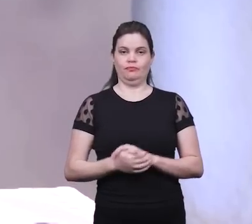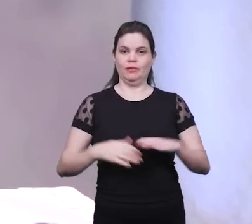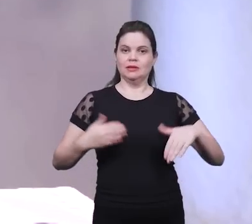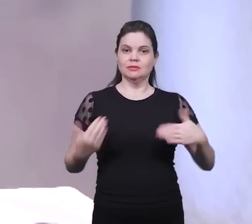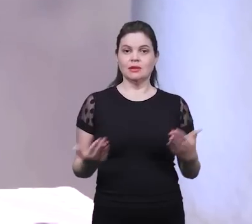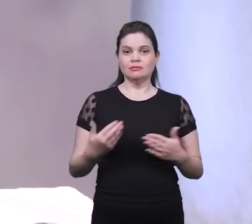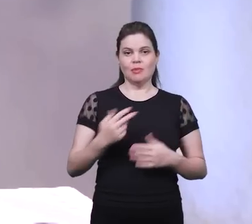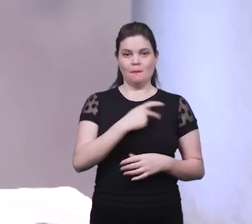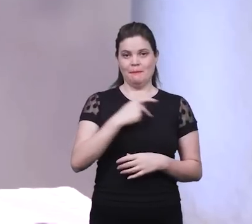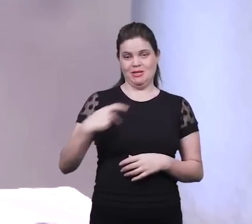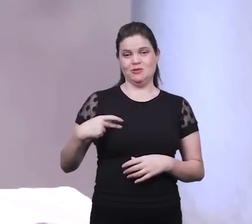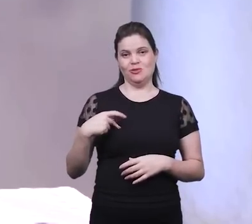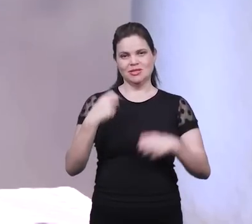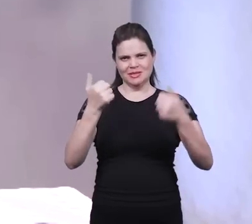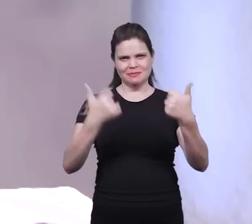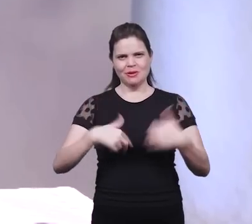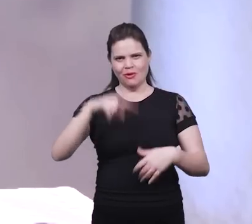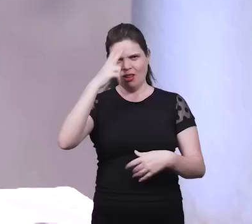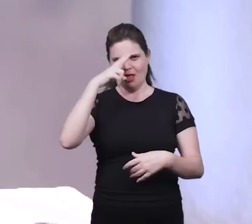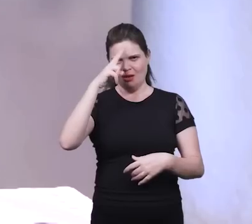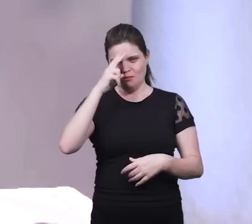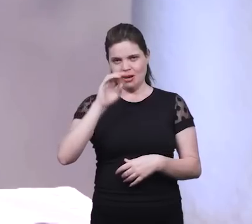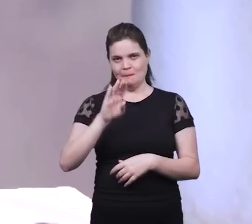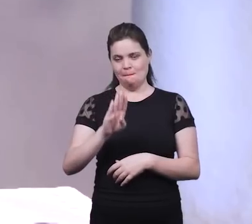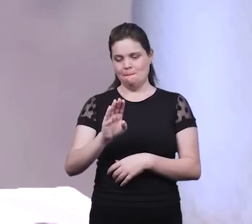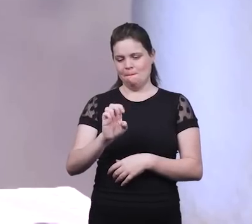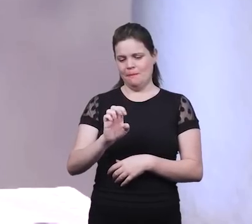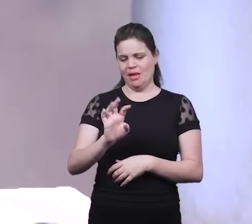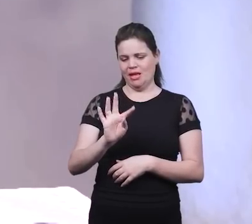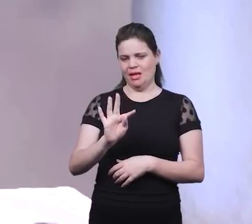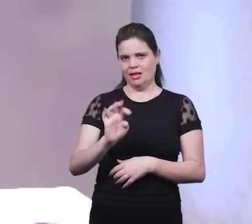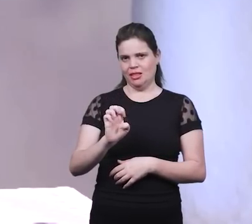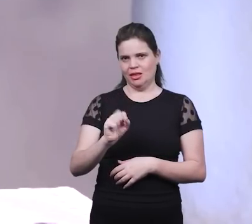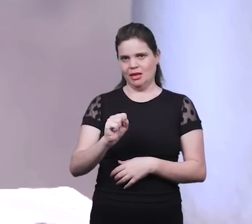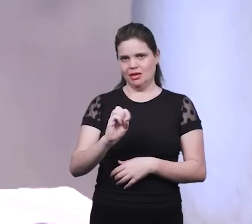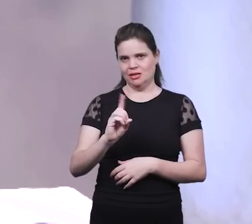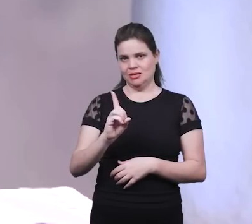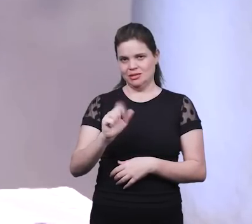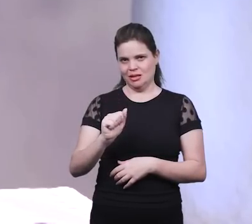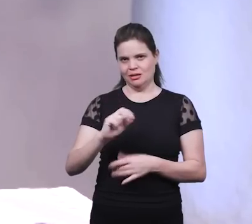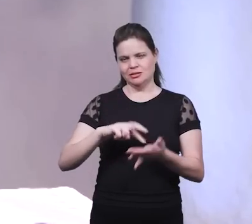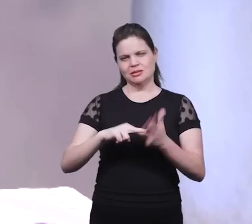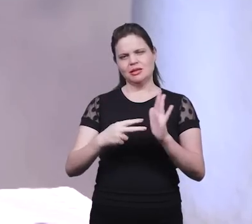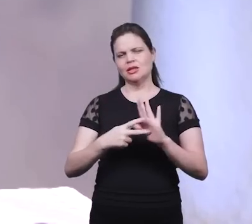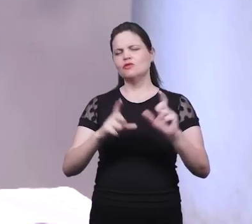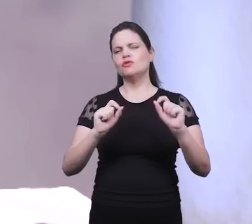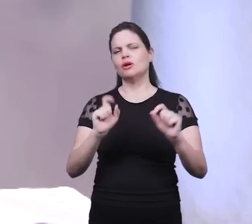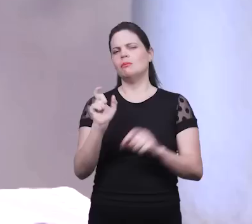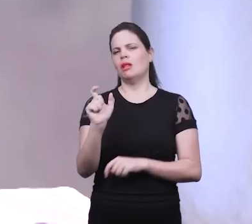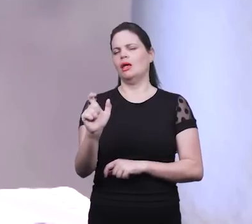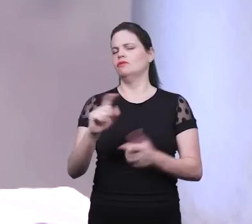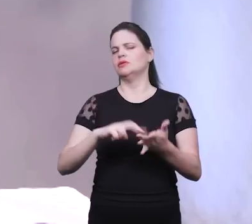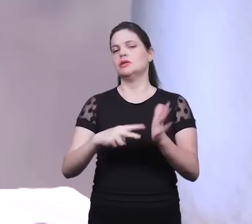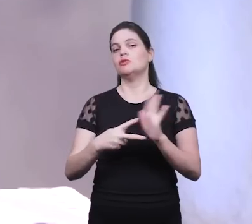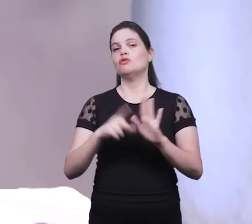significa casa de misericórdia, ou casa da água que flui, é o significado da palavra Betesda,